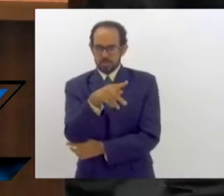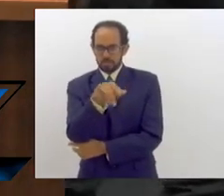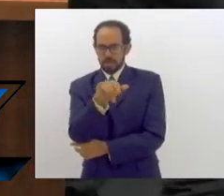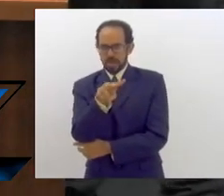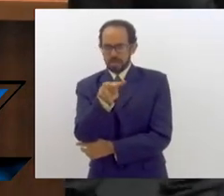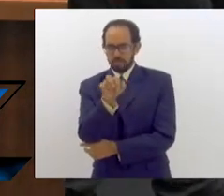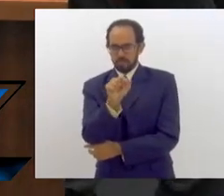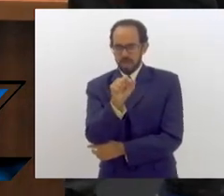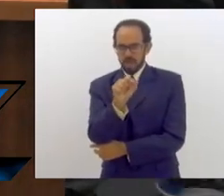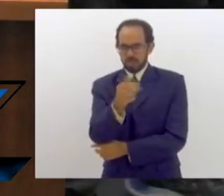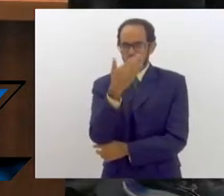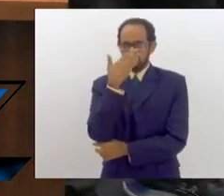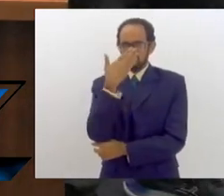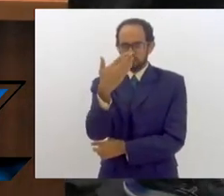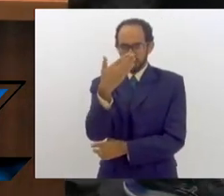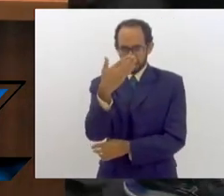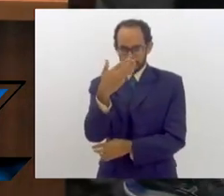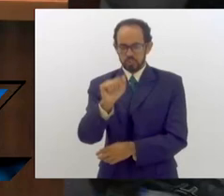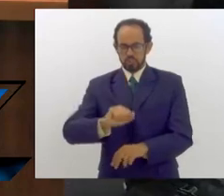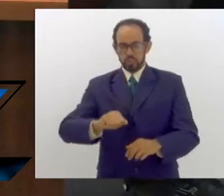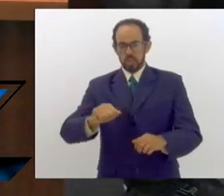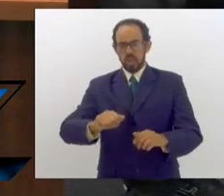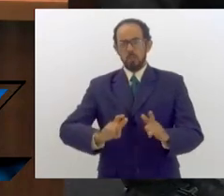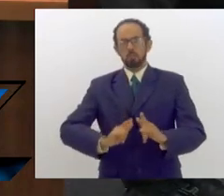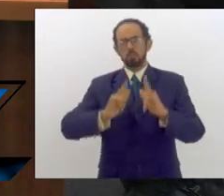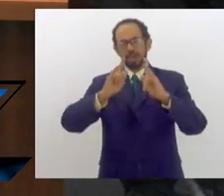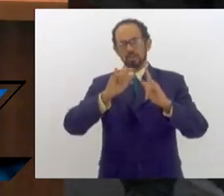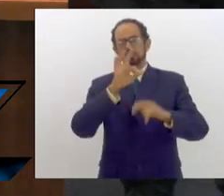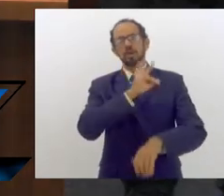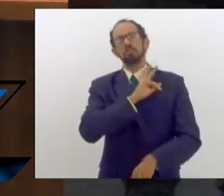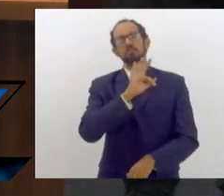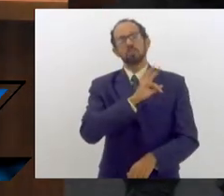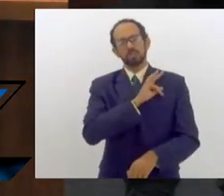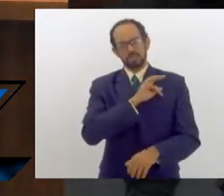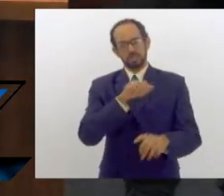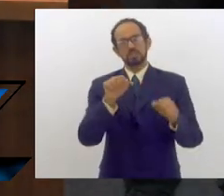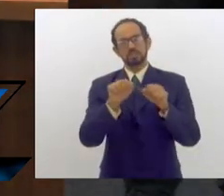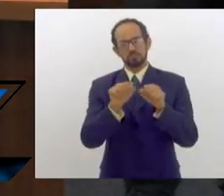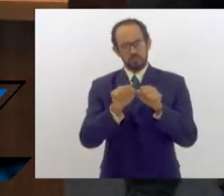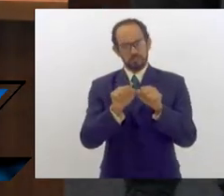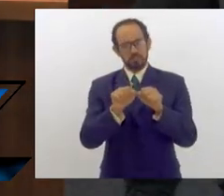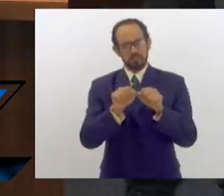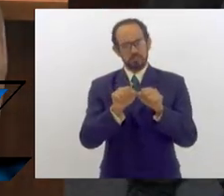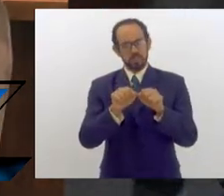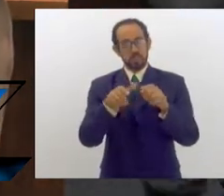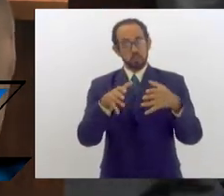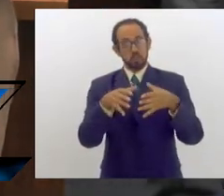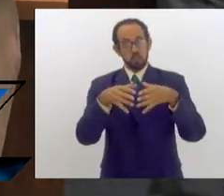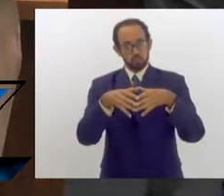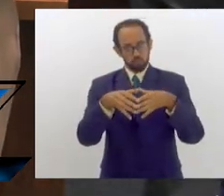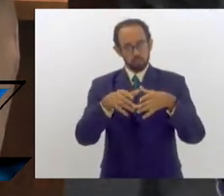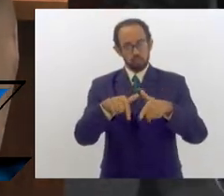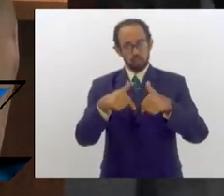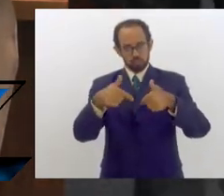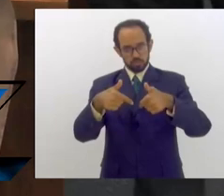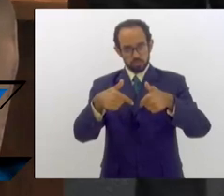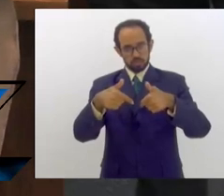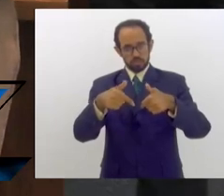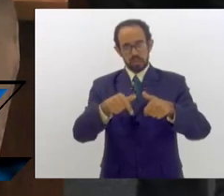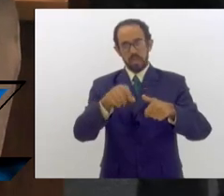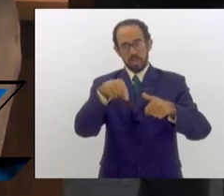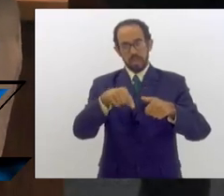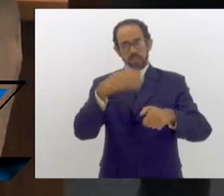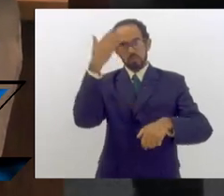em frente ao batalhão é importante dizer que esse conjunto de medidas atestam que é de Largo